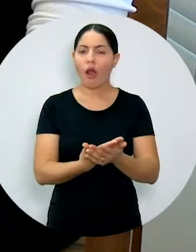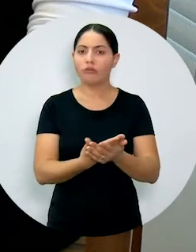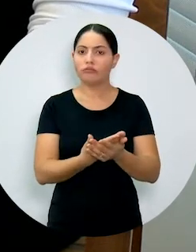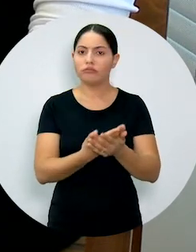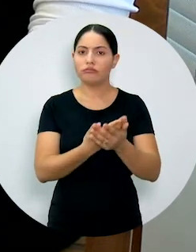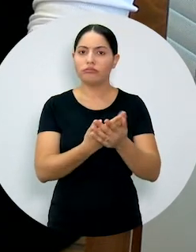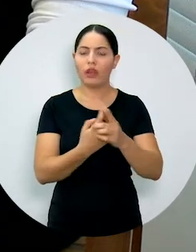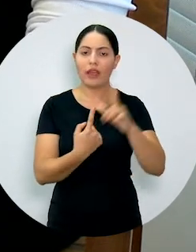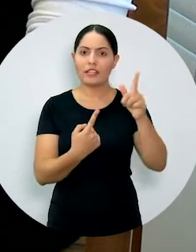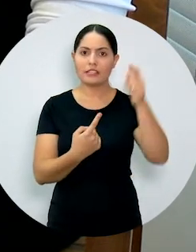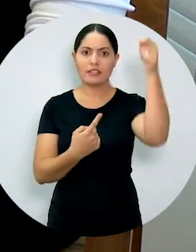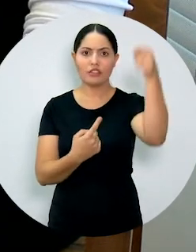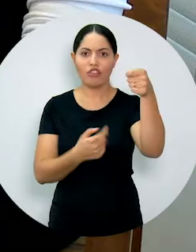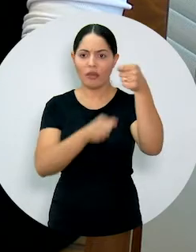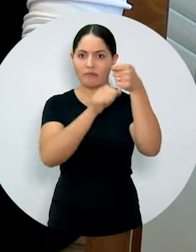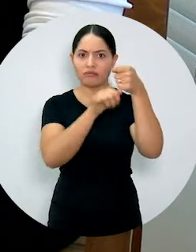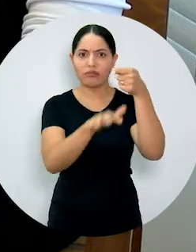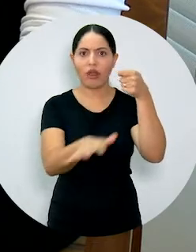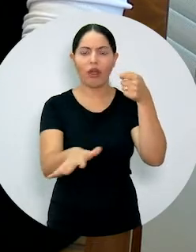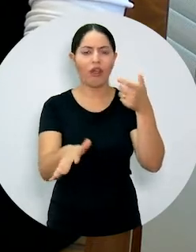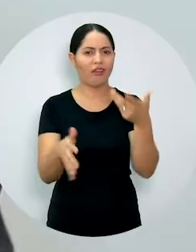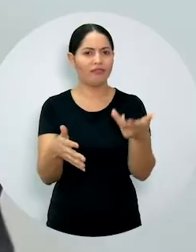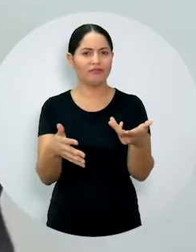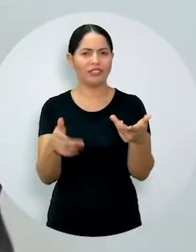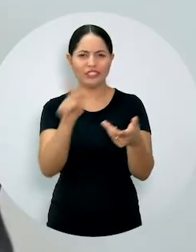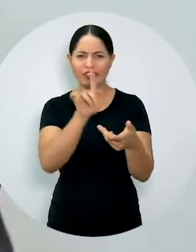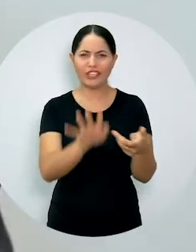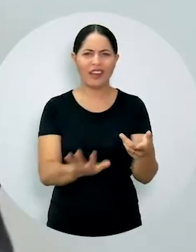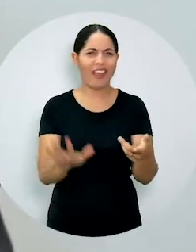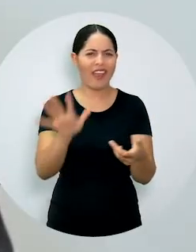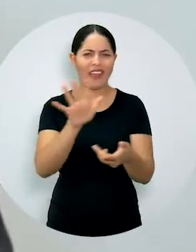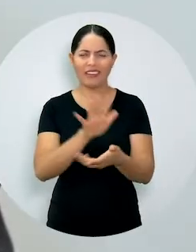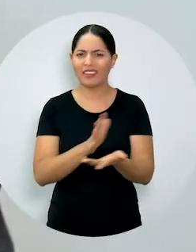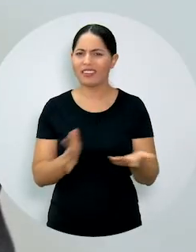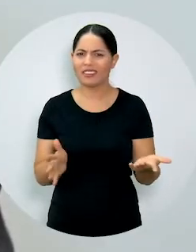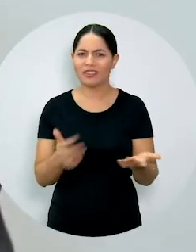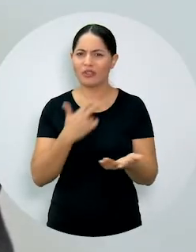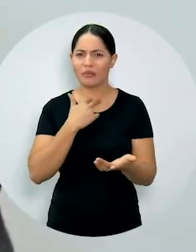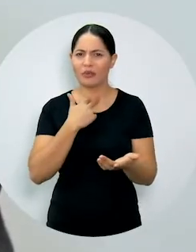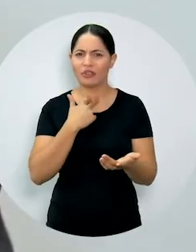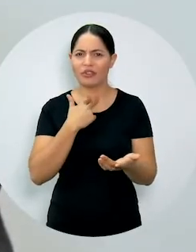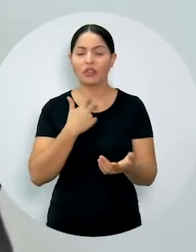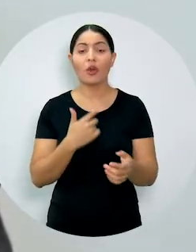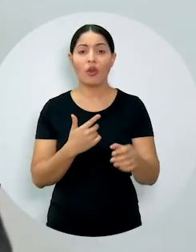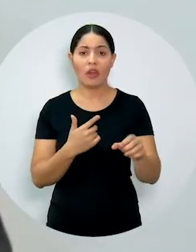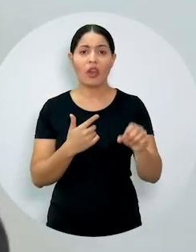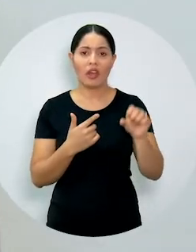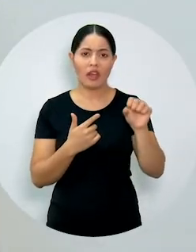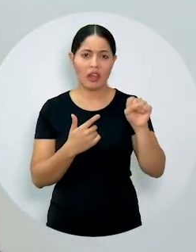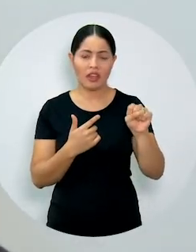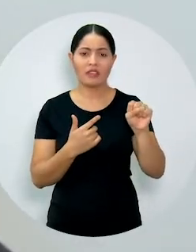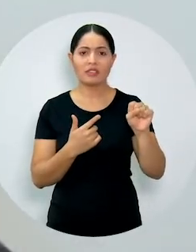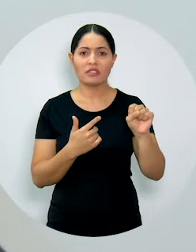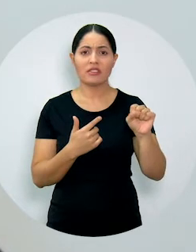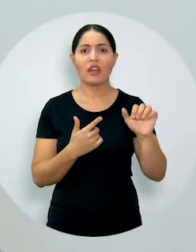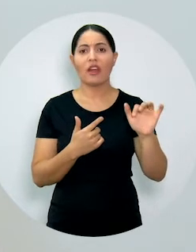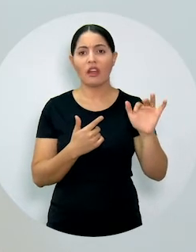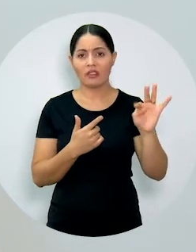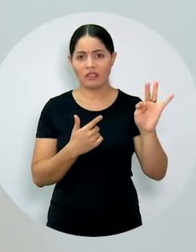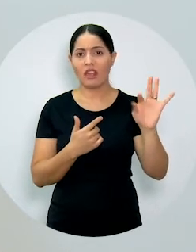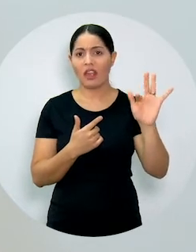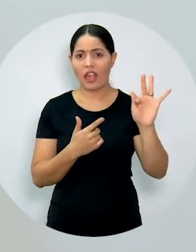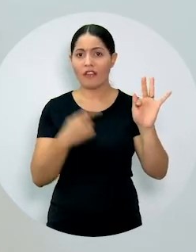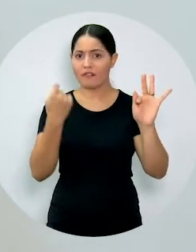administrado com decisões díspares. É necessário, portanto, que o Supremo Tribunal Federal se conscientize desse seu